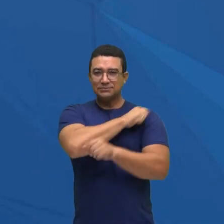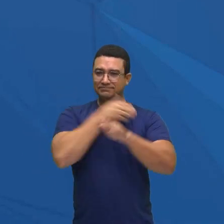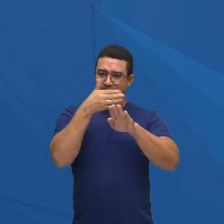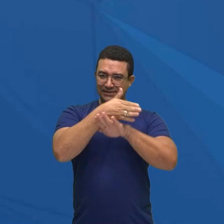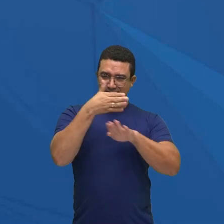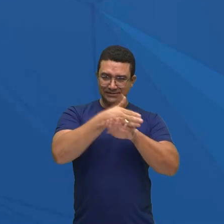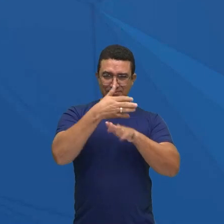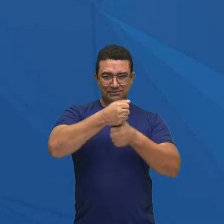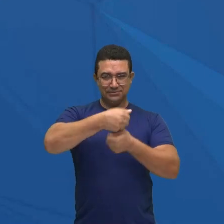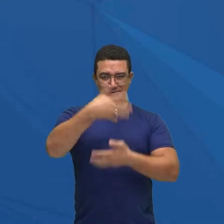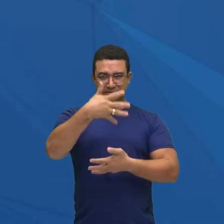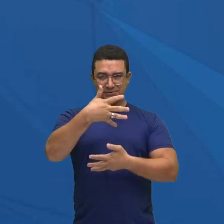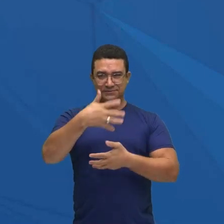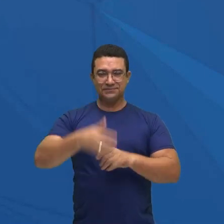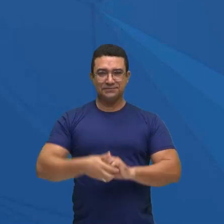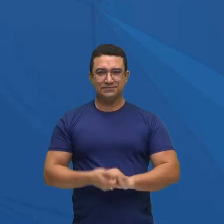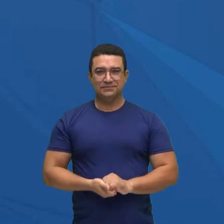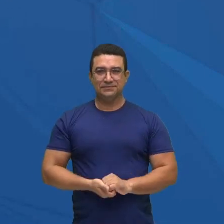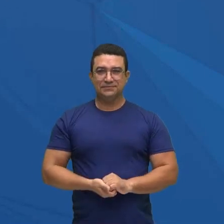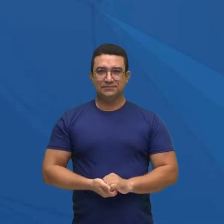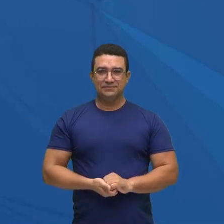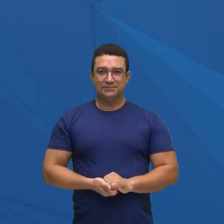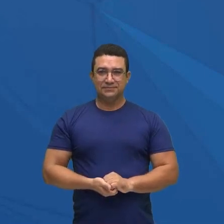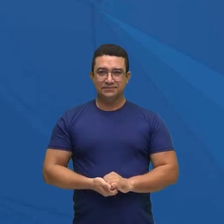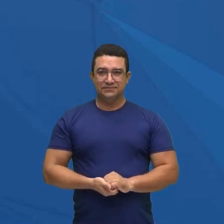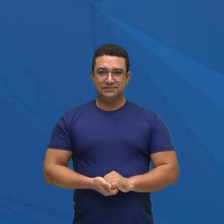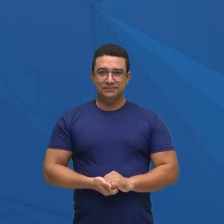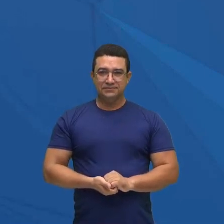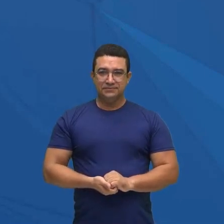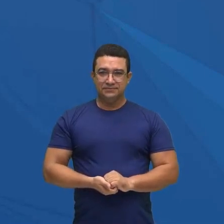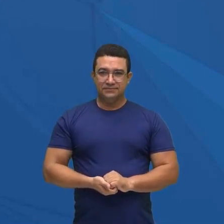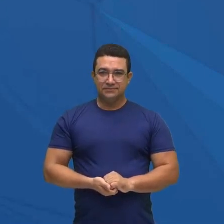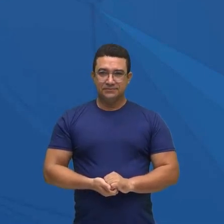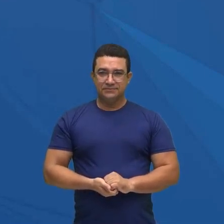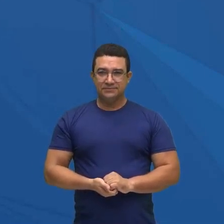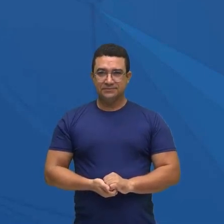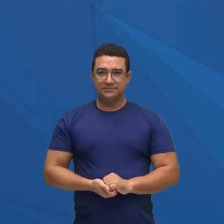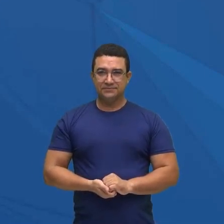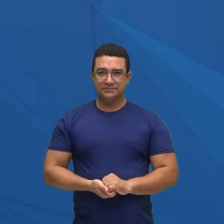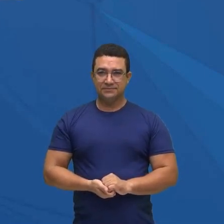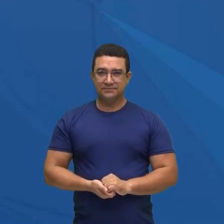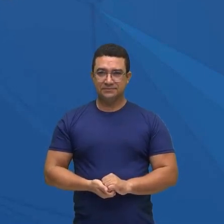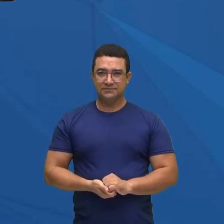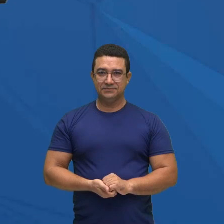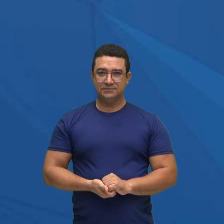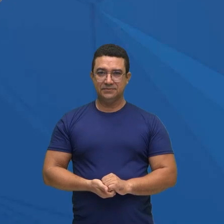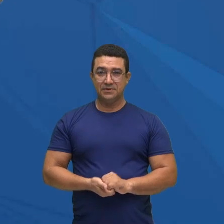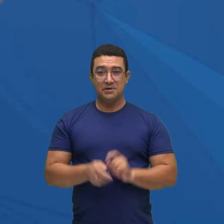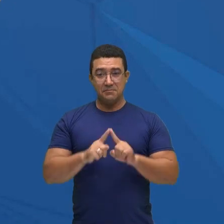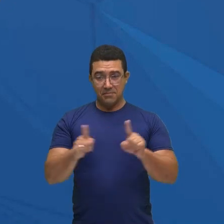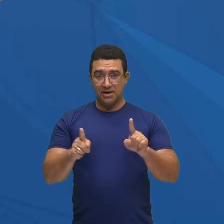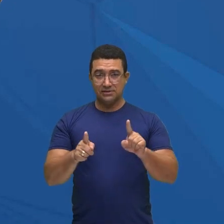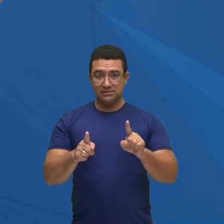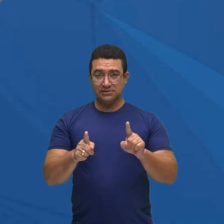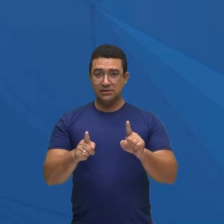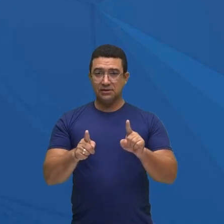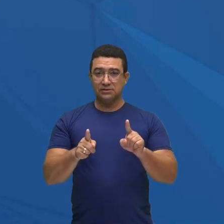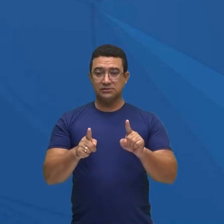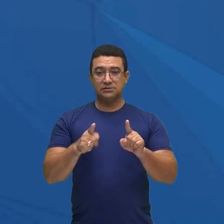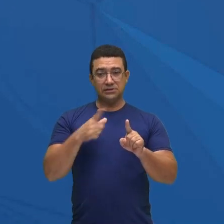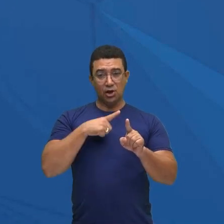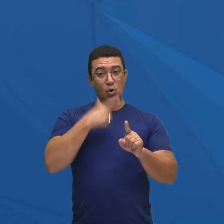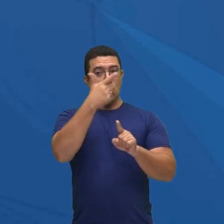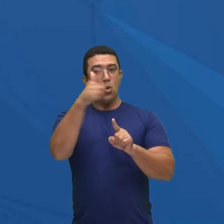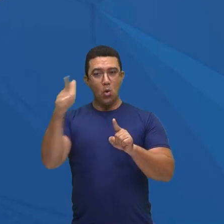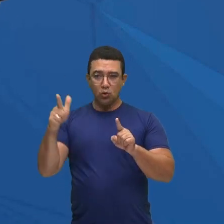comentando no chat as respostas, né? Certinho. E a gente tem outros significados também. Se você conhece outros